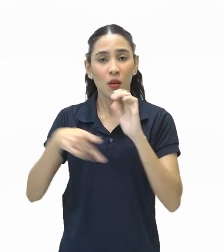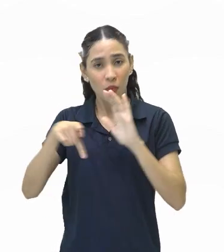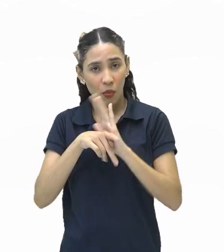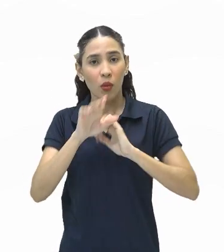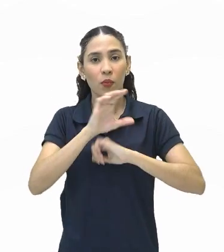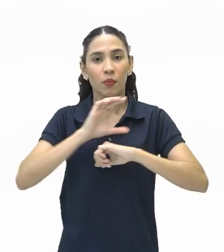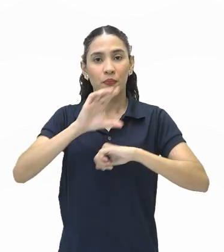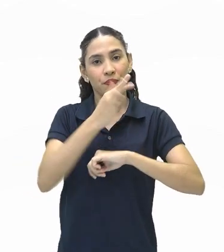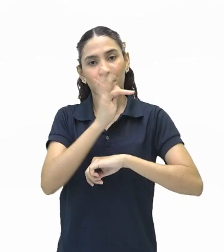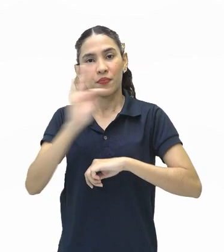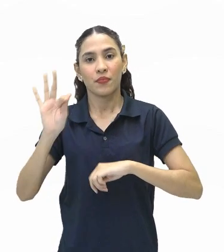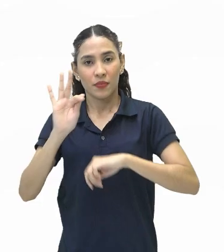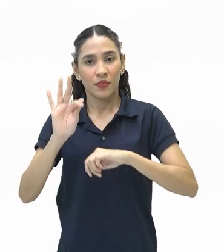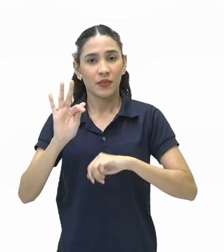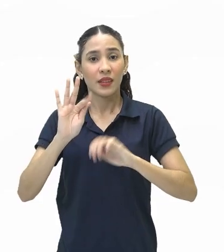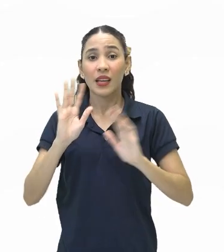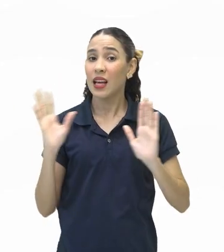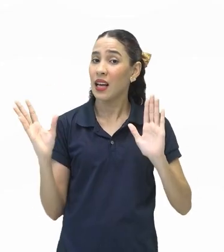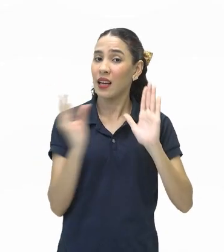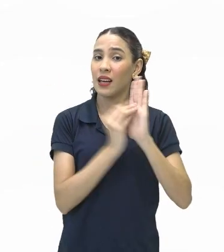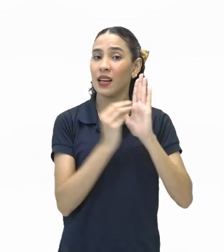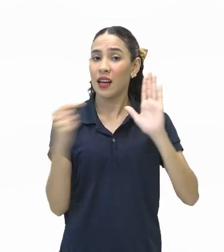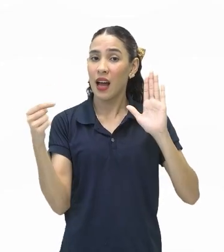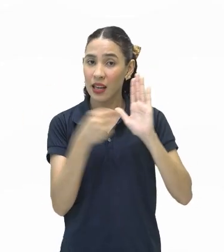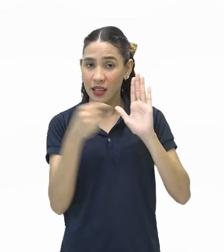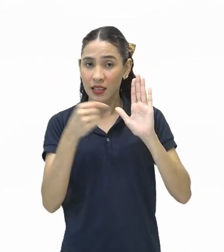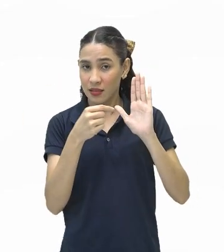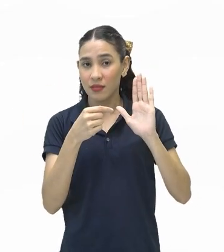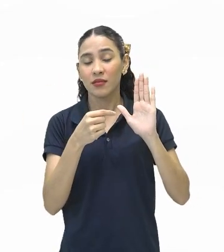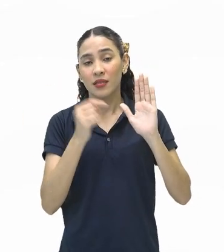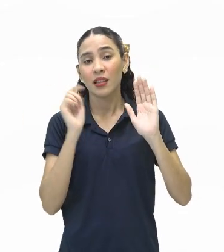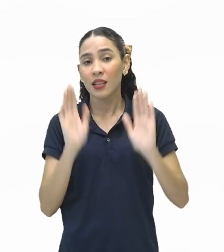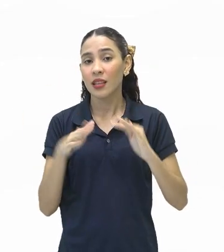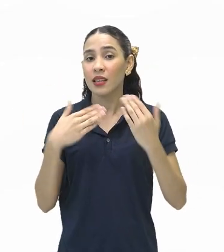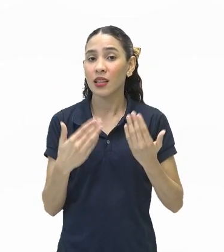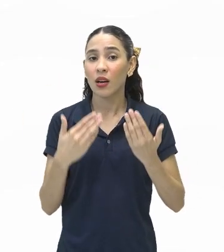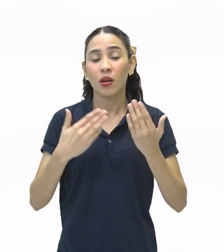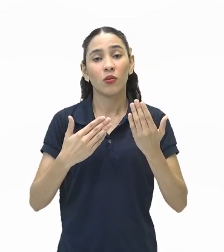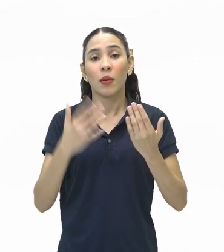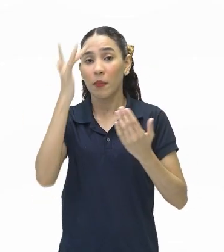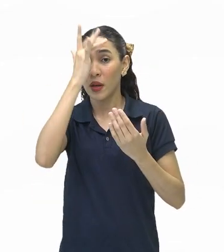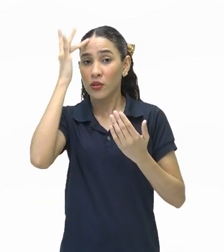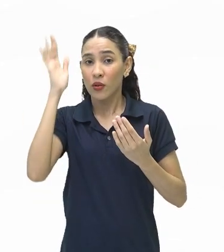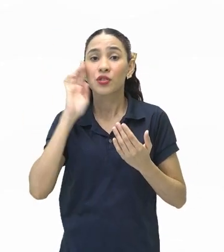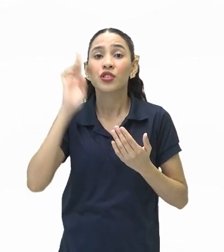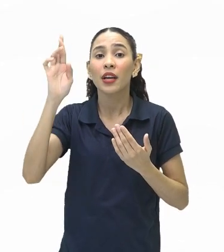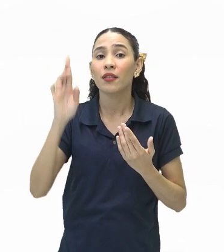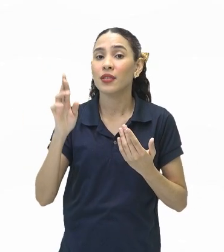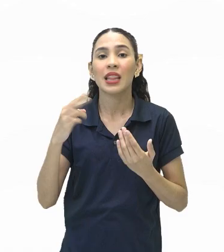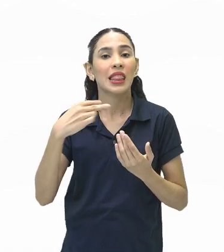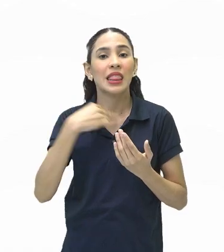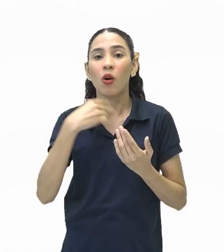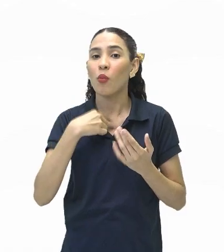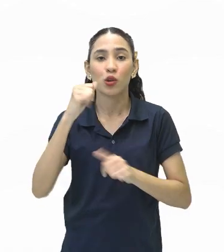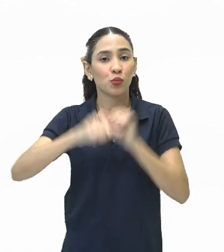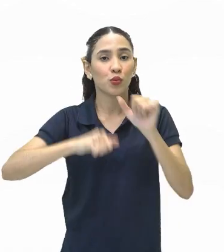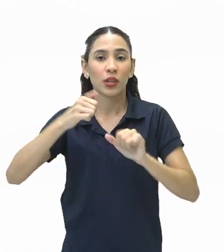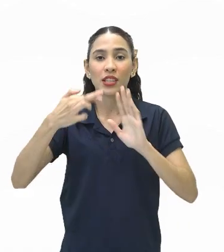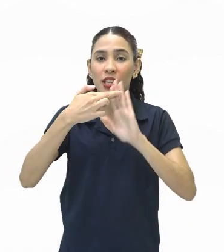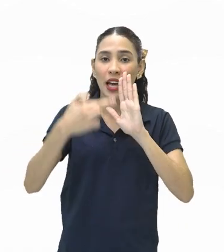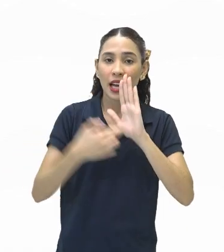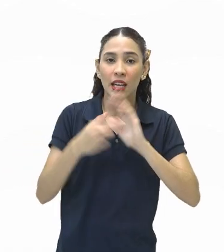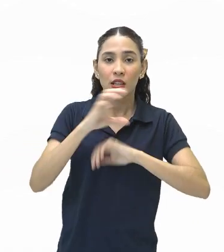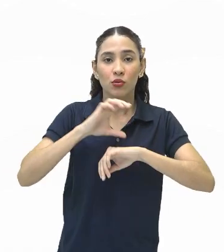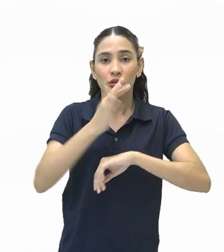Constituição Federal. Está lá na Constituição Federal. Então, o empregador não pode burlar isso daí. Ele tem que